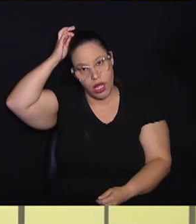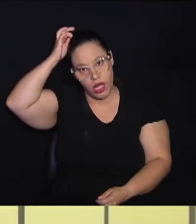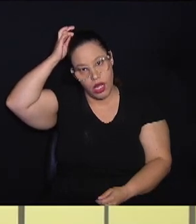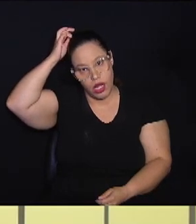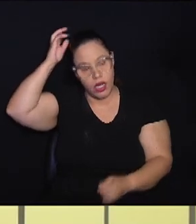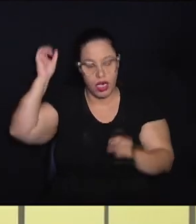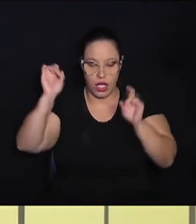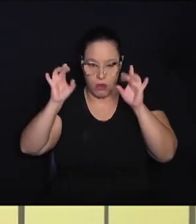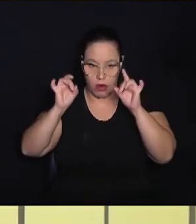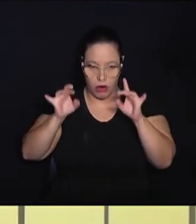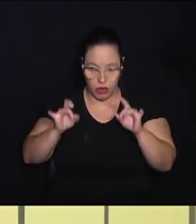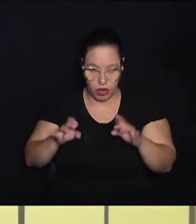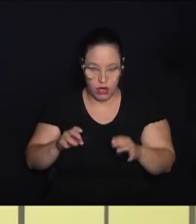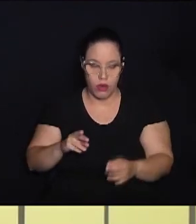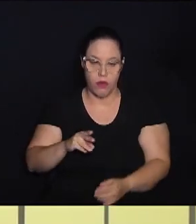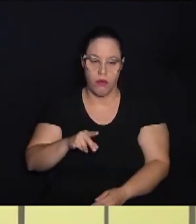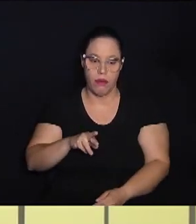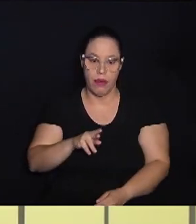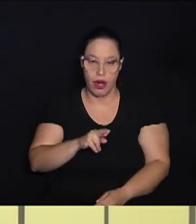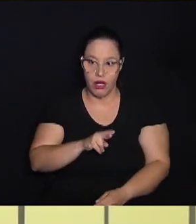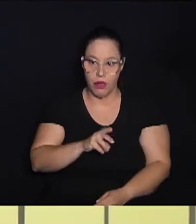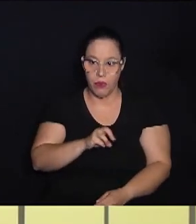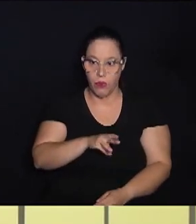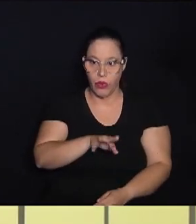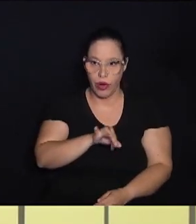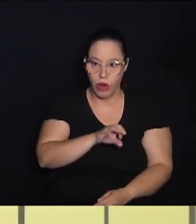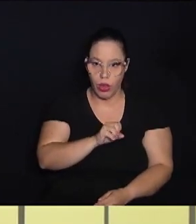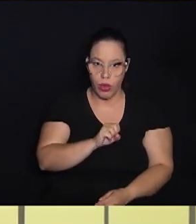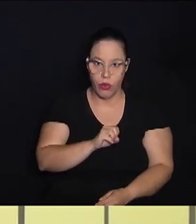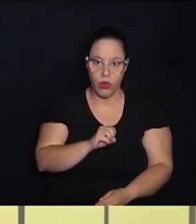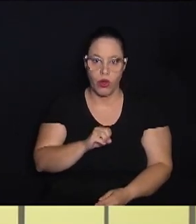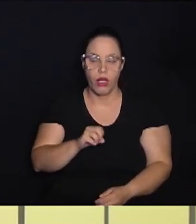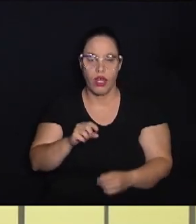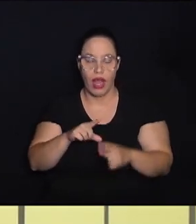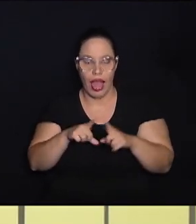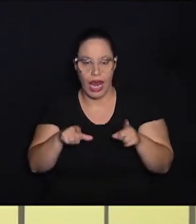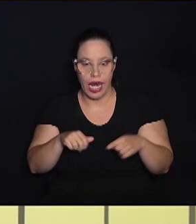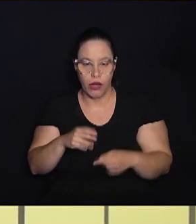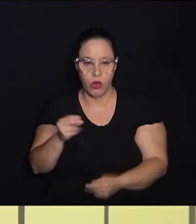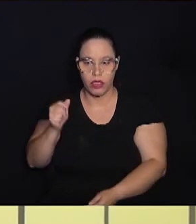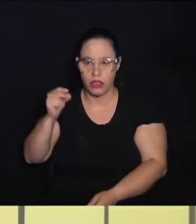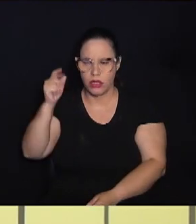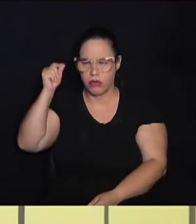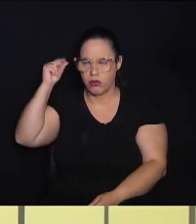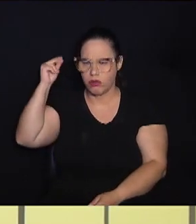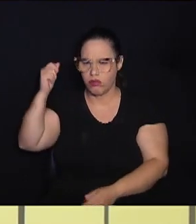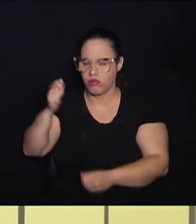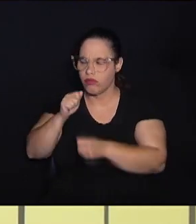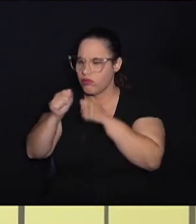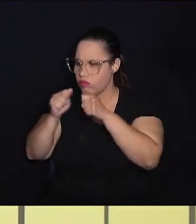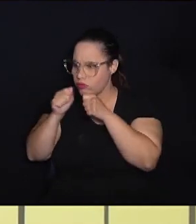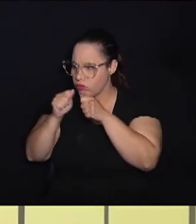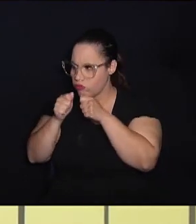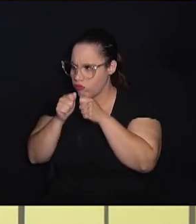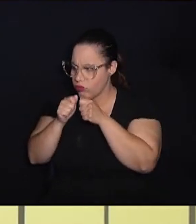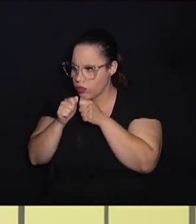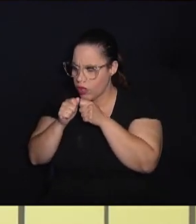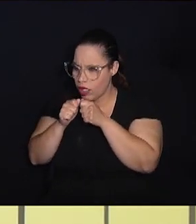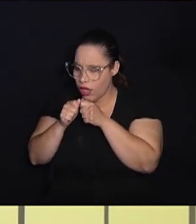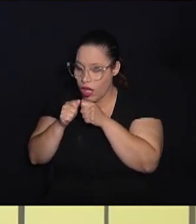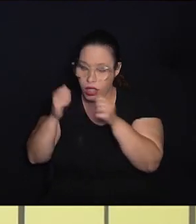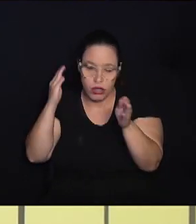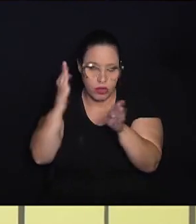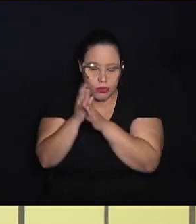nos manuscritos do Mar Morto ela fala de linguagem antiga e a gente nessa entrevista eh a gente descobriu tanta coisa